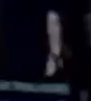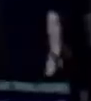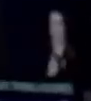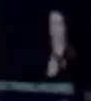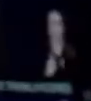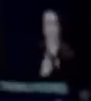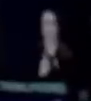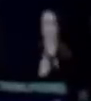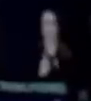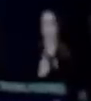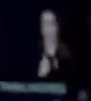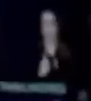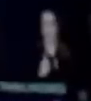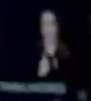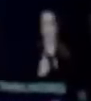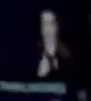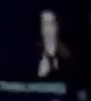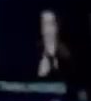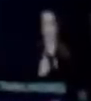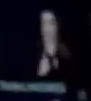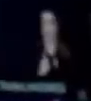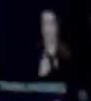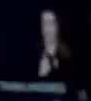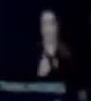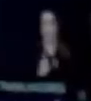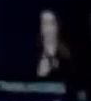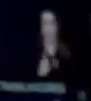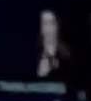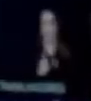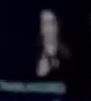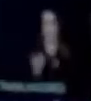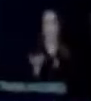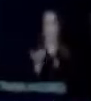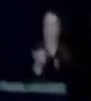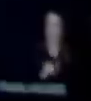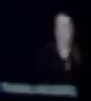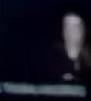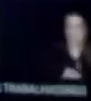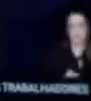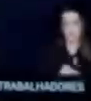Então nós precisamos, ter estômago. Vamos lá.